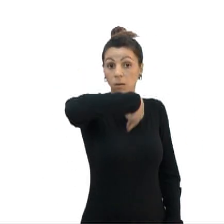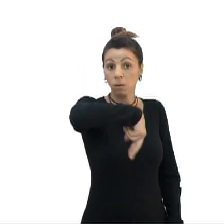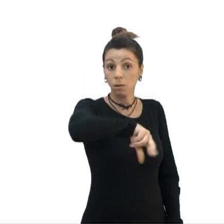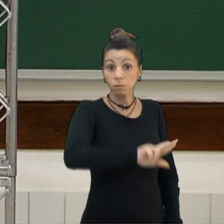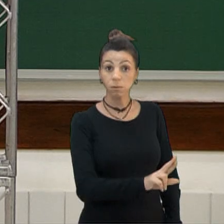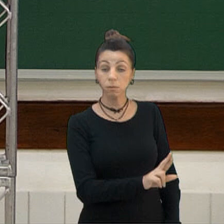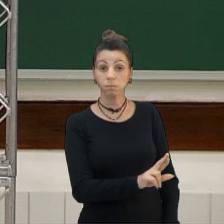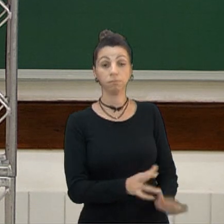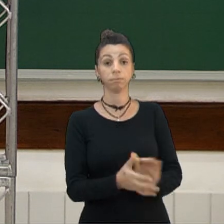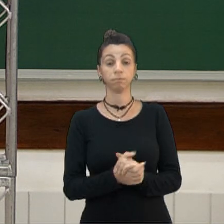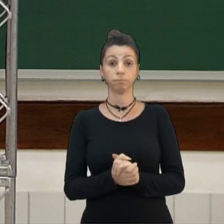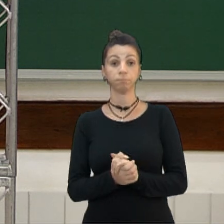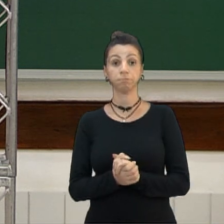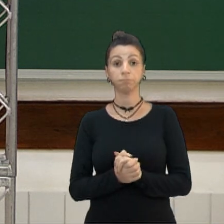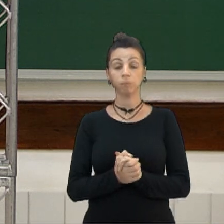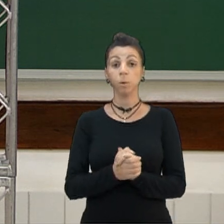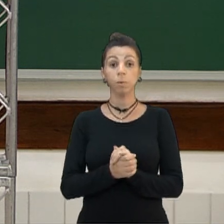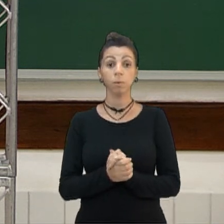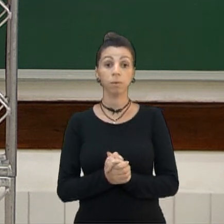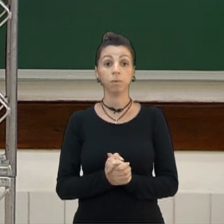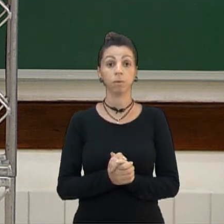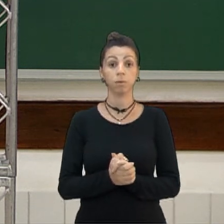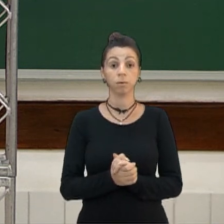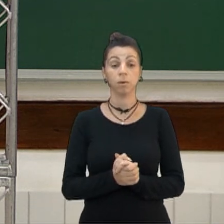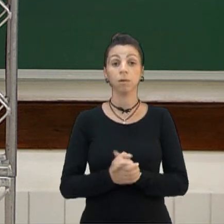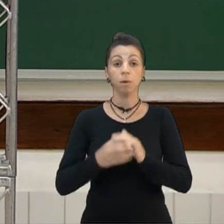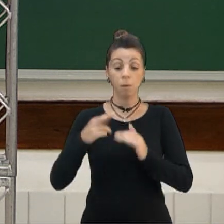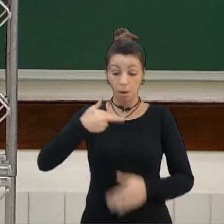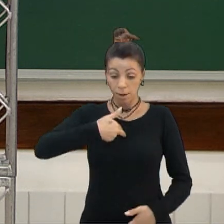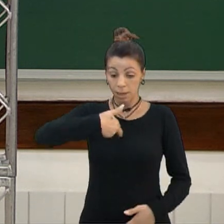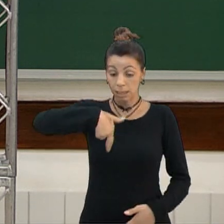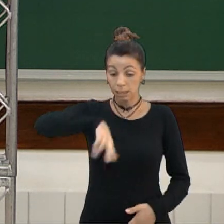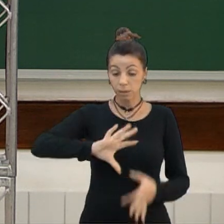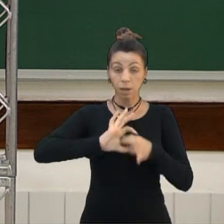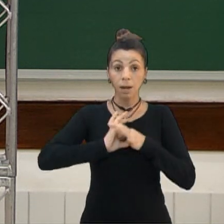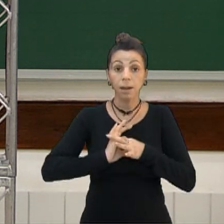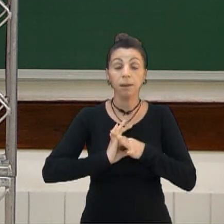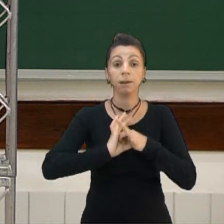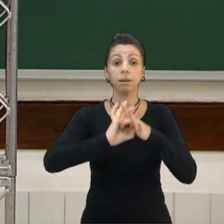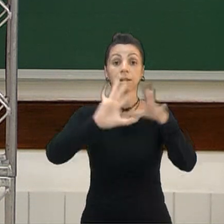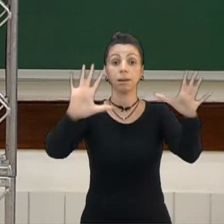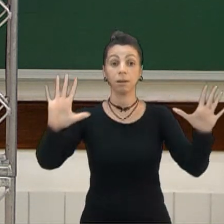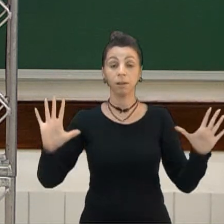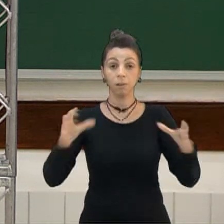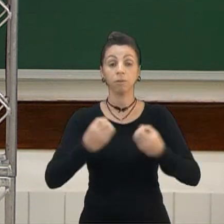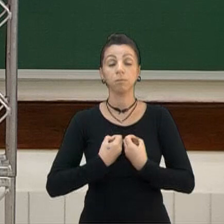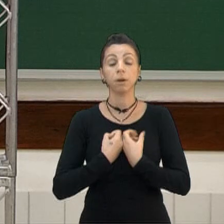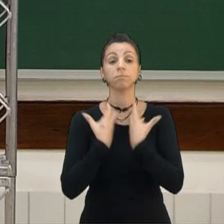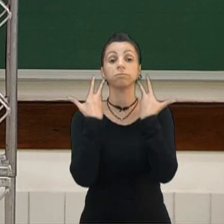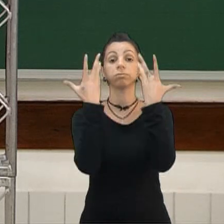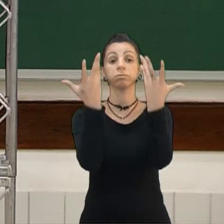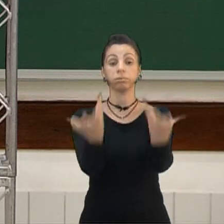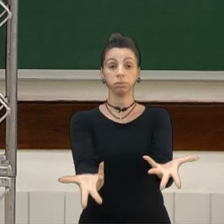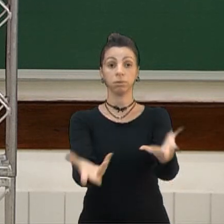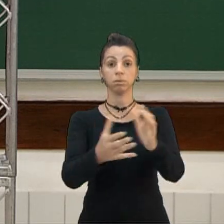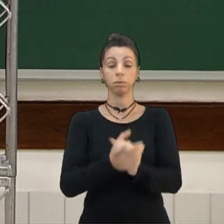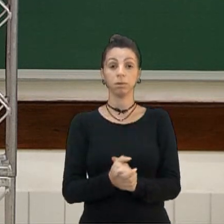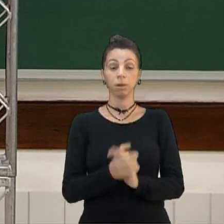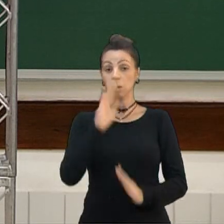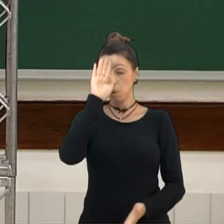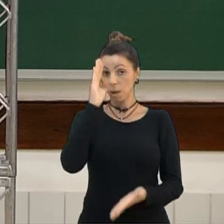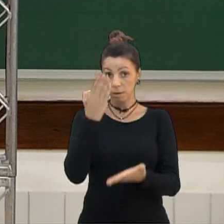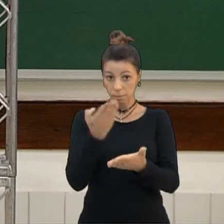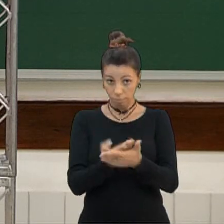interfere na religião. A religião ela é livre para manifestar a sua religiosidade e a sua